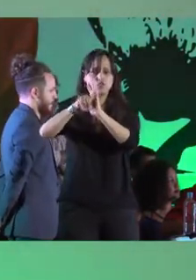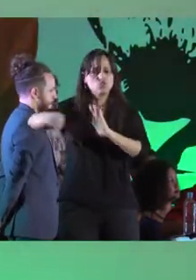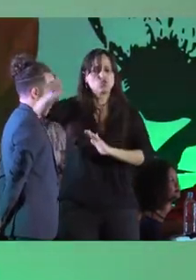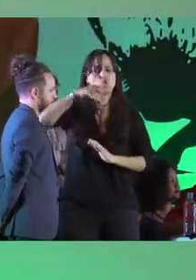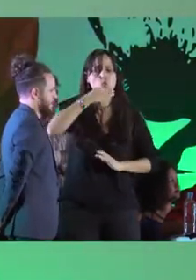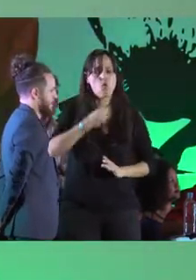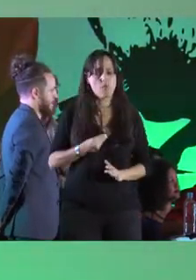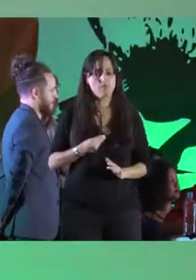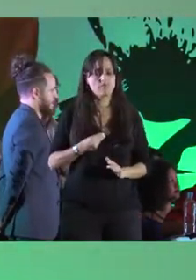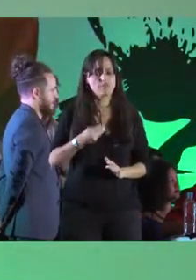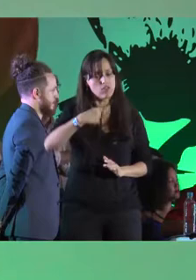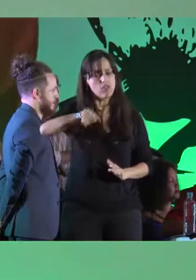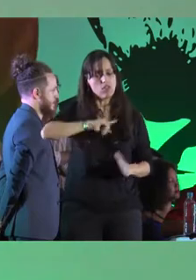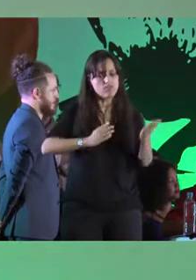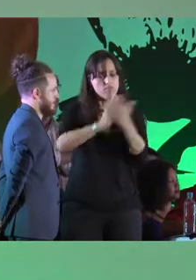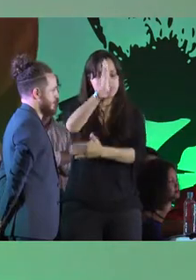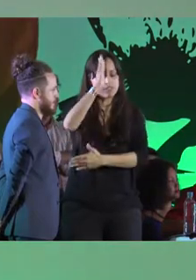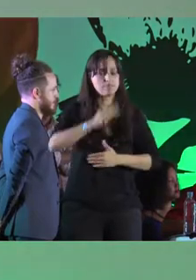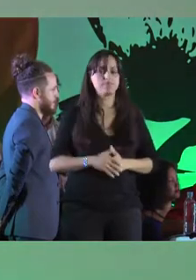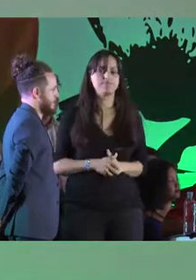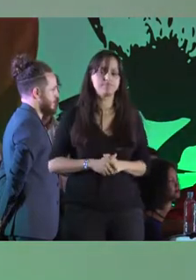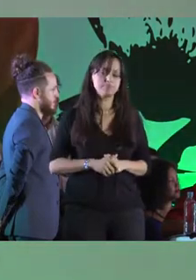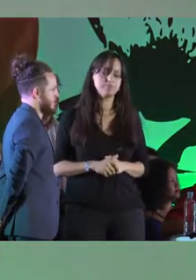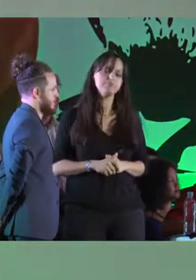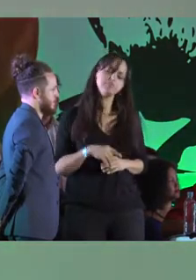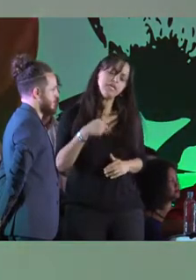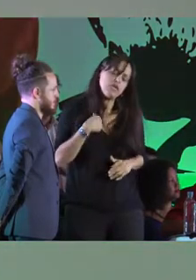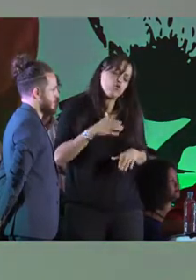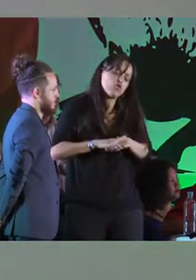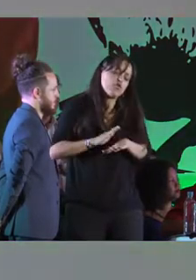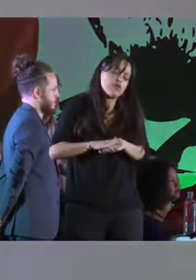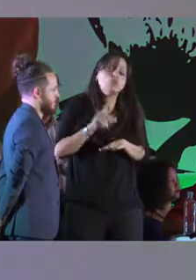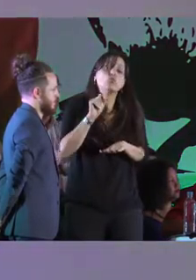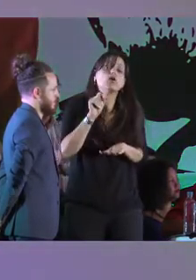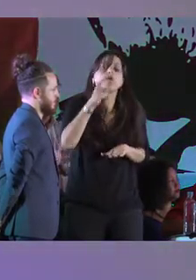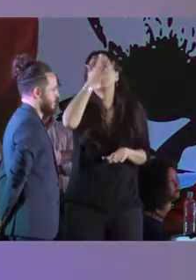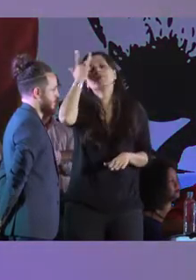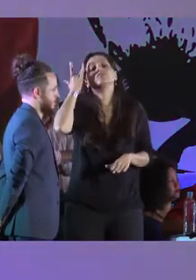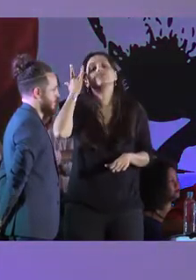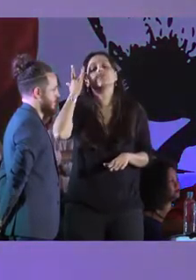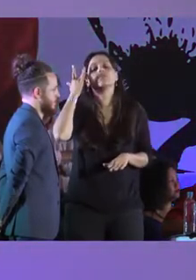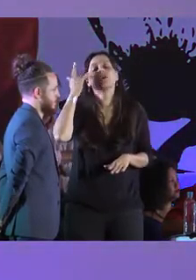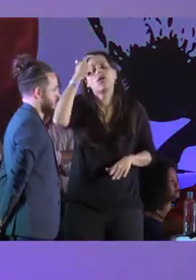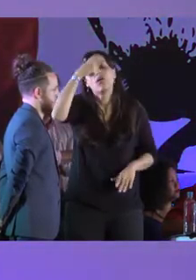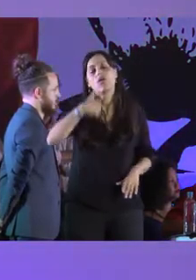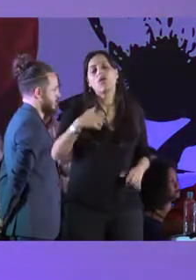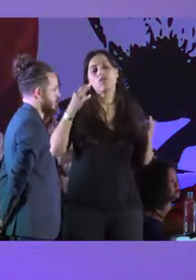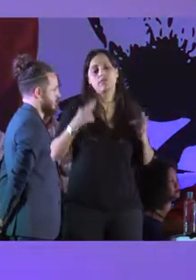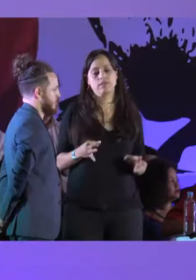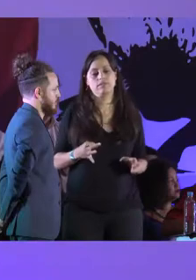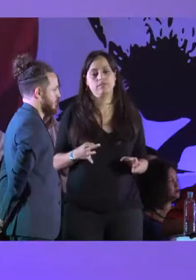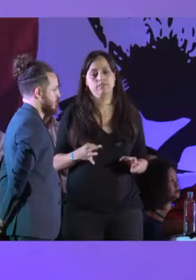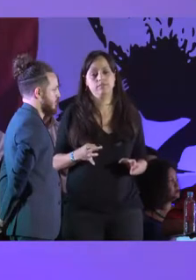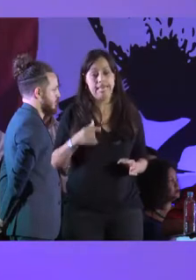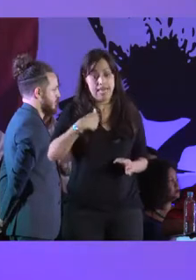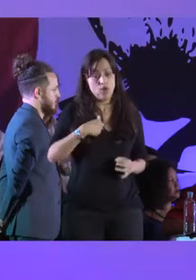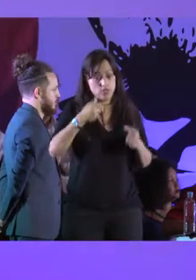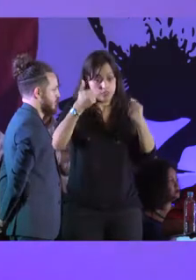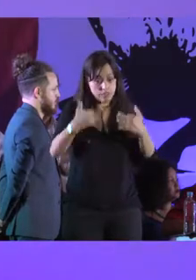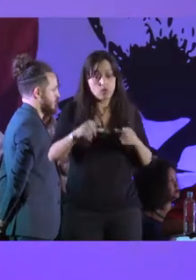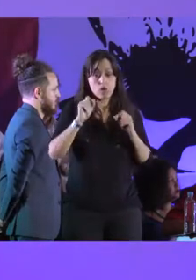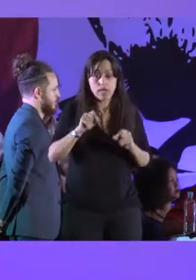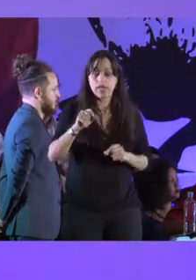Eu tenho feito o que somente uma pessoa honesta pode fazer. Eu tenho dito que a Polícia